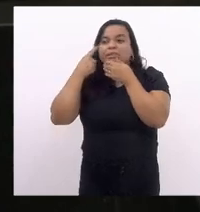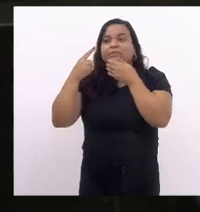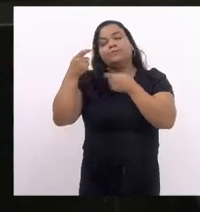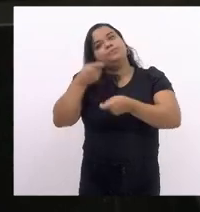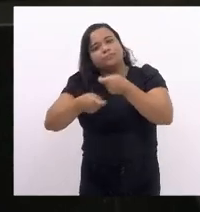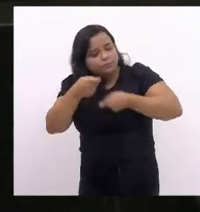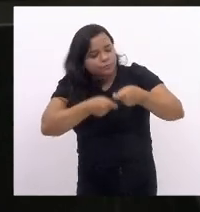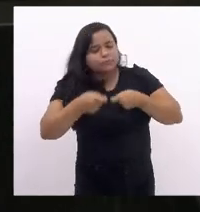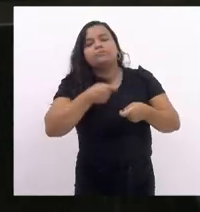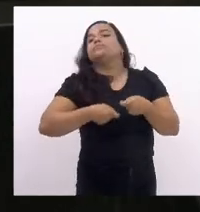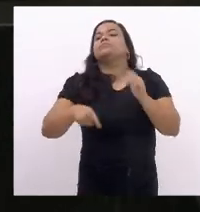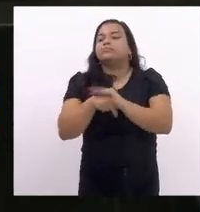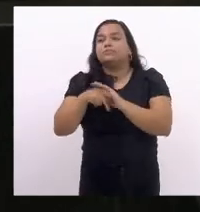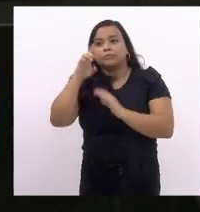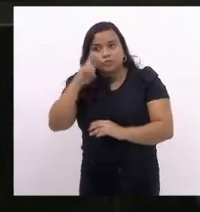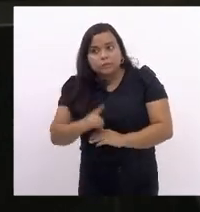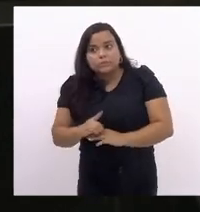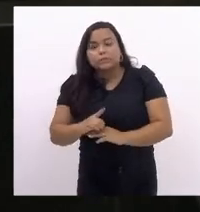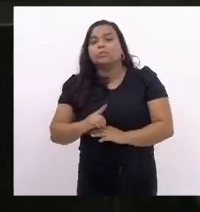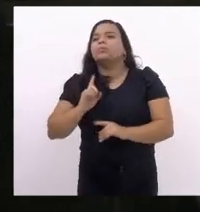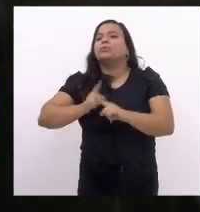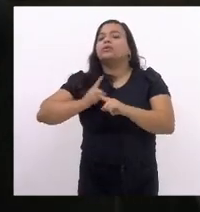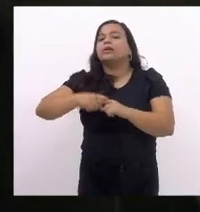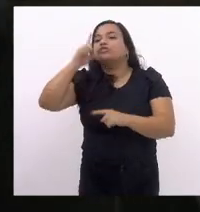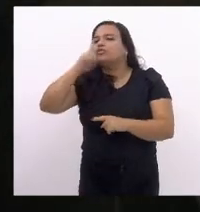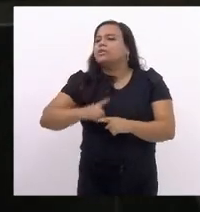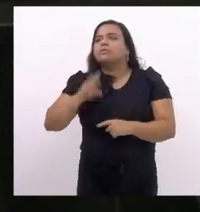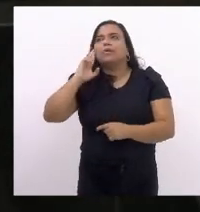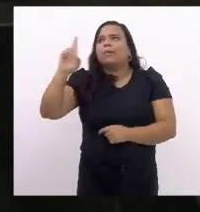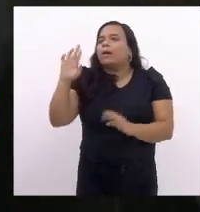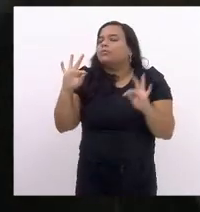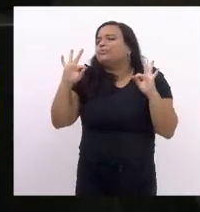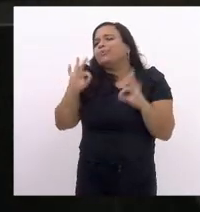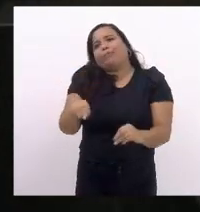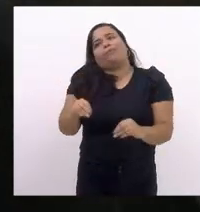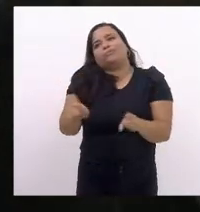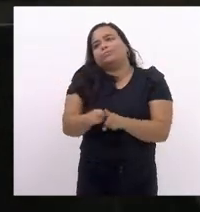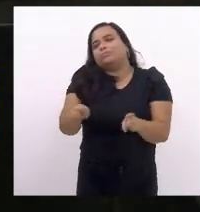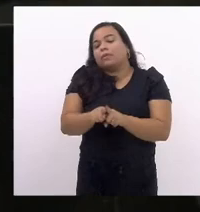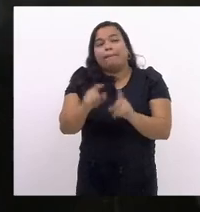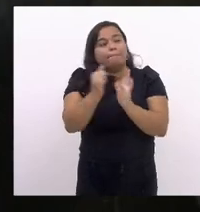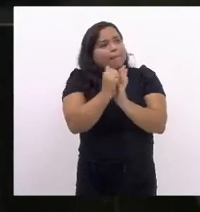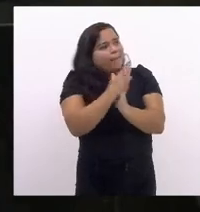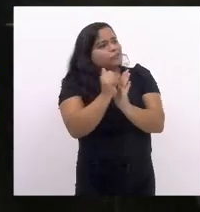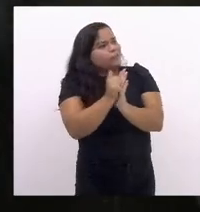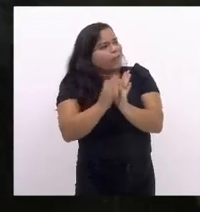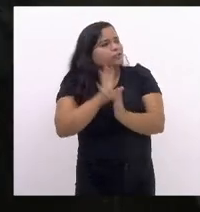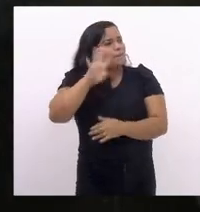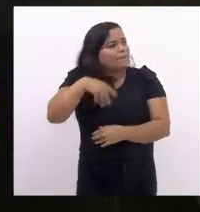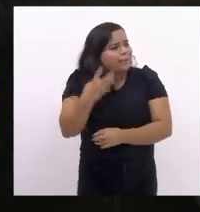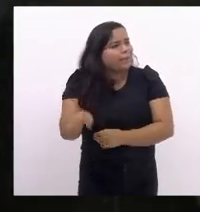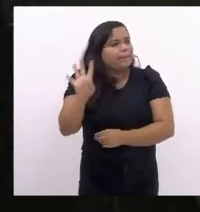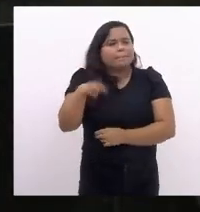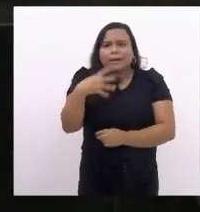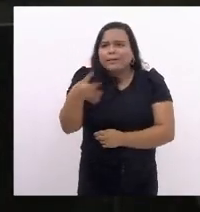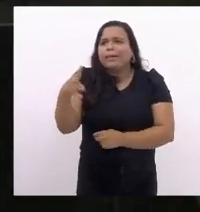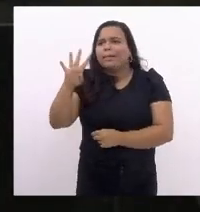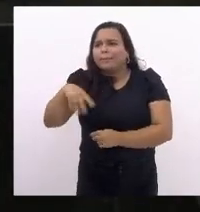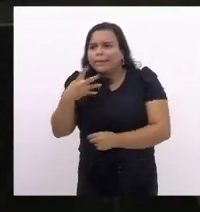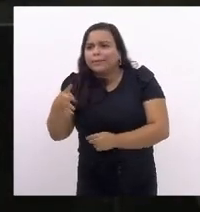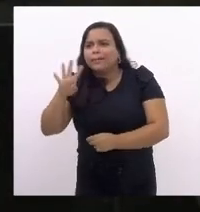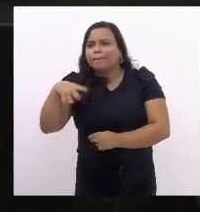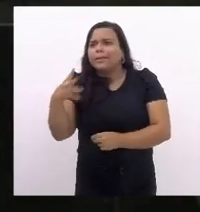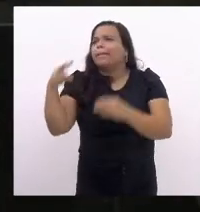estrutura da direção, porque as direções fazem absolutamente tudo, inclusive um preenchimento interminável de planilhas e relatórios que não acaba mais,